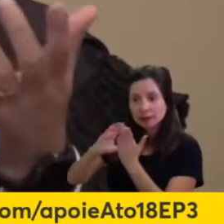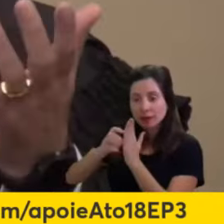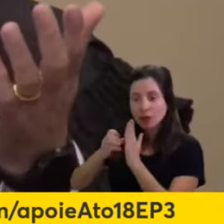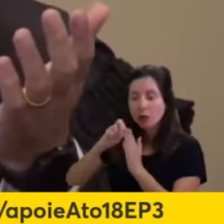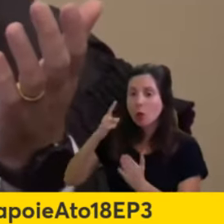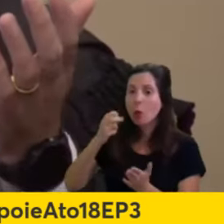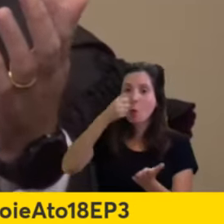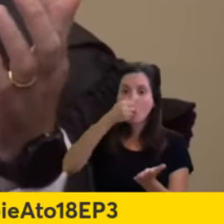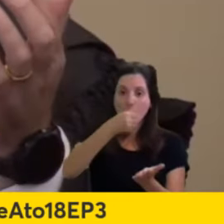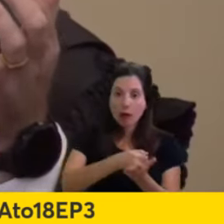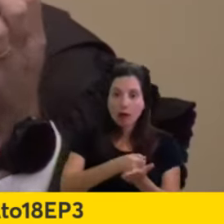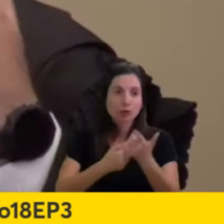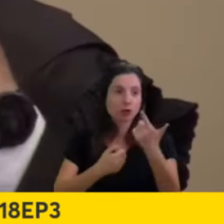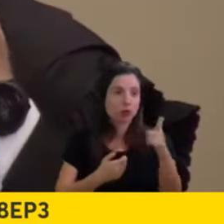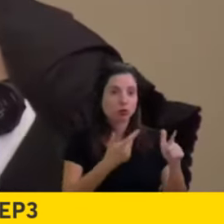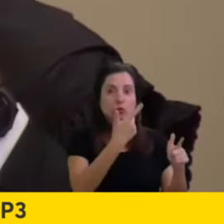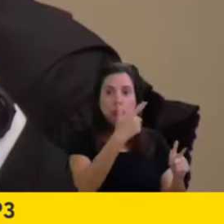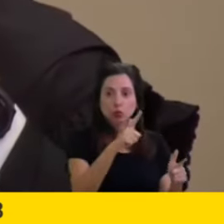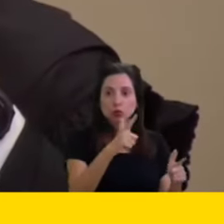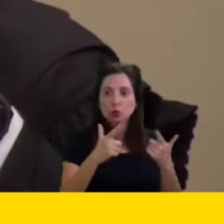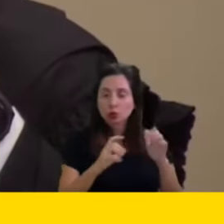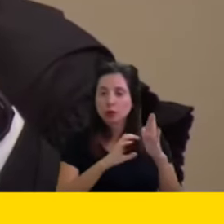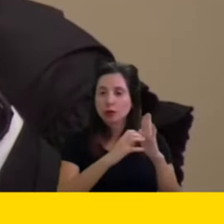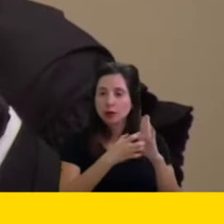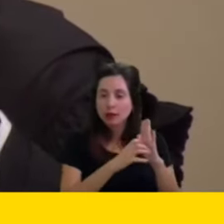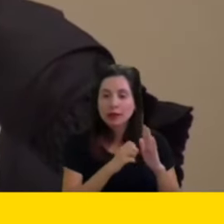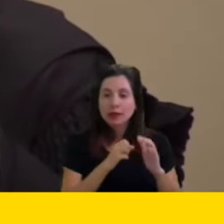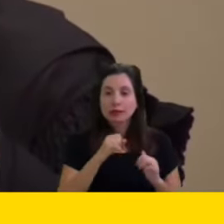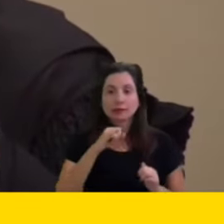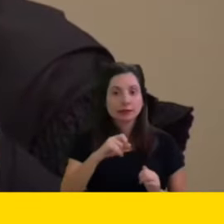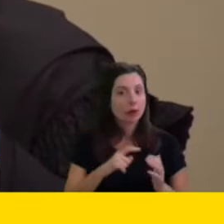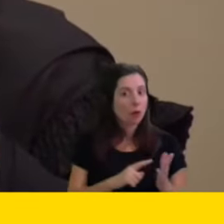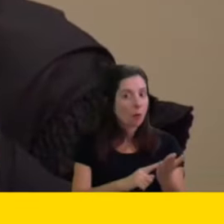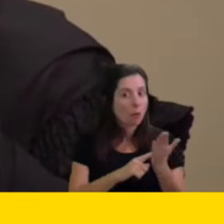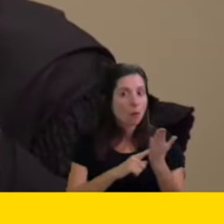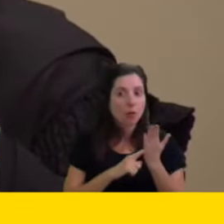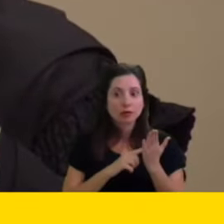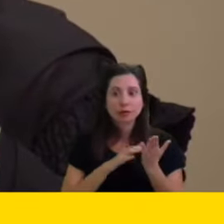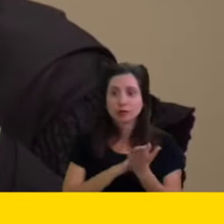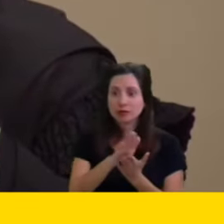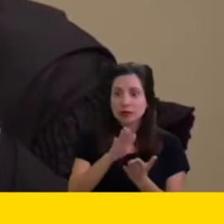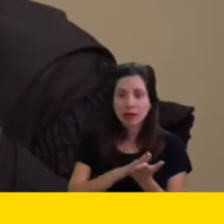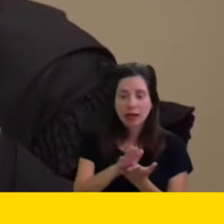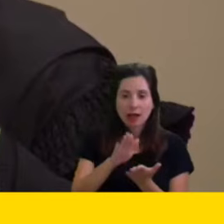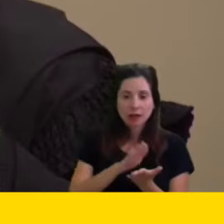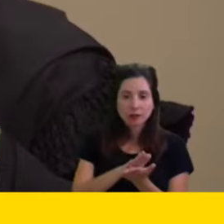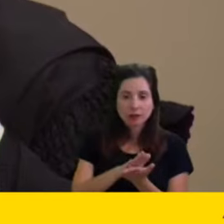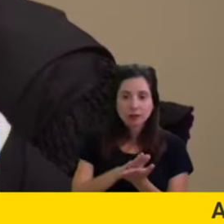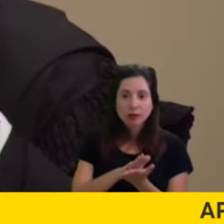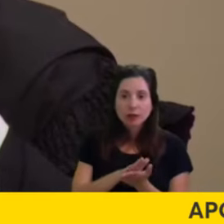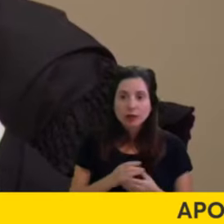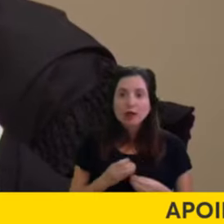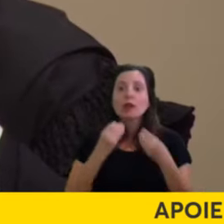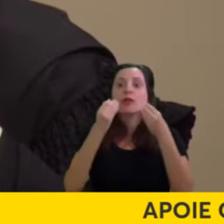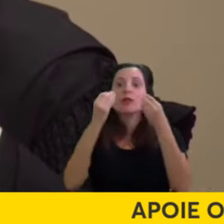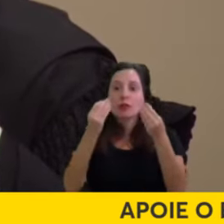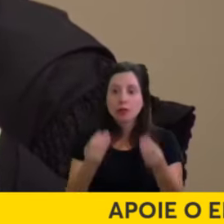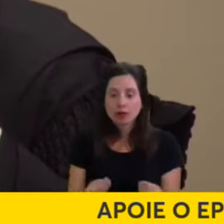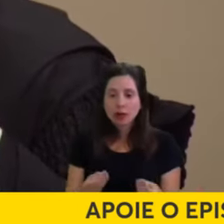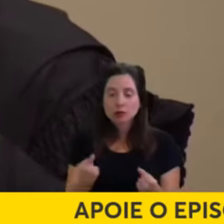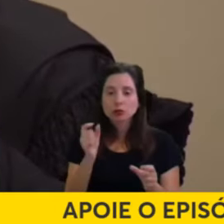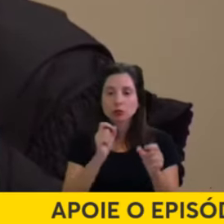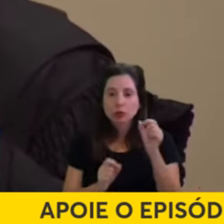de outros dirigentes partidários sem a demonstração de excesso esse gasto fornece diretriz segura acerca de sua